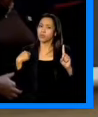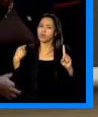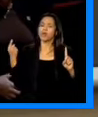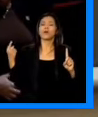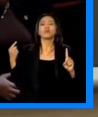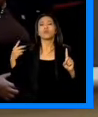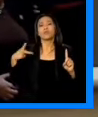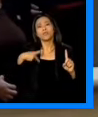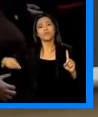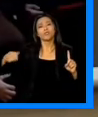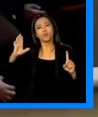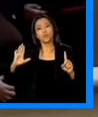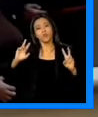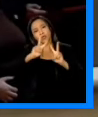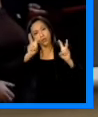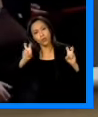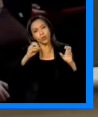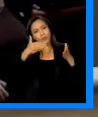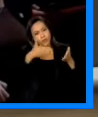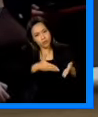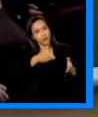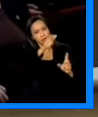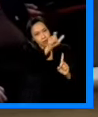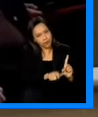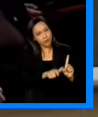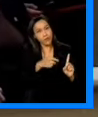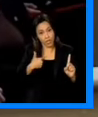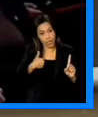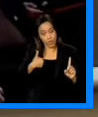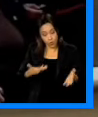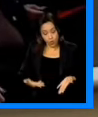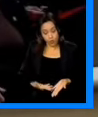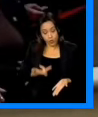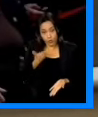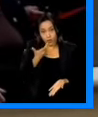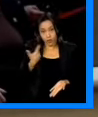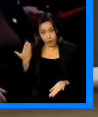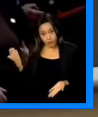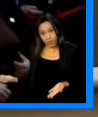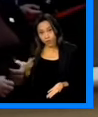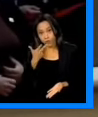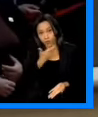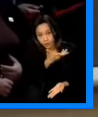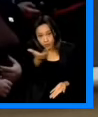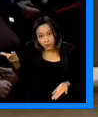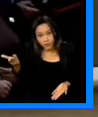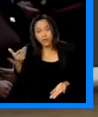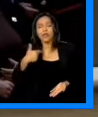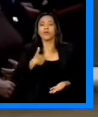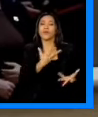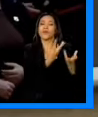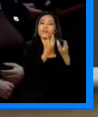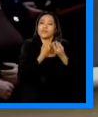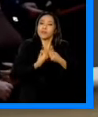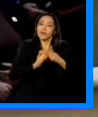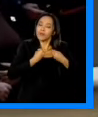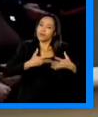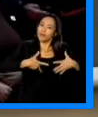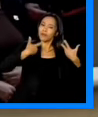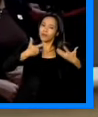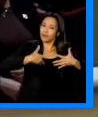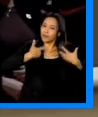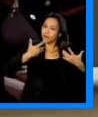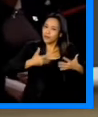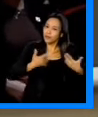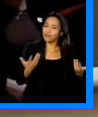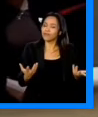relação a mim. Eu quero dizer o que disse para o jornalista e digo para esse público, presidente. Eu recebo com muita alegria, com muita satisfação,